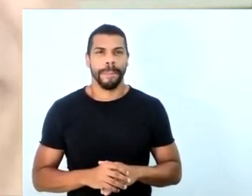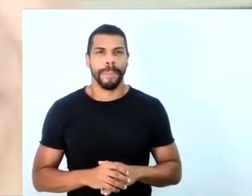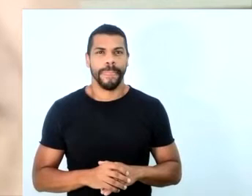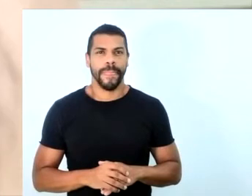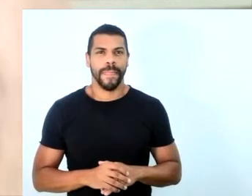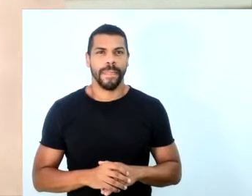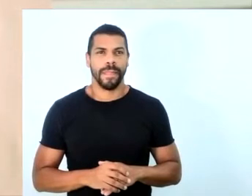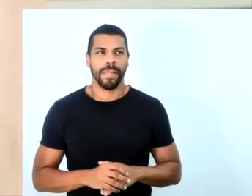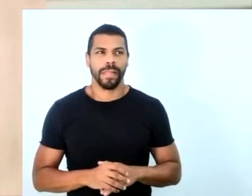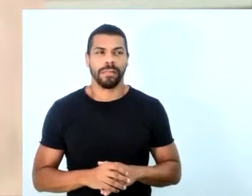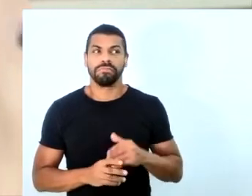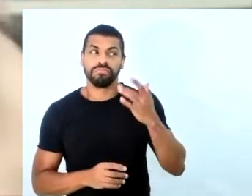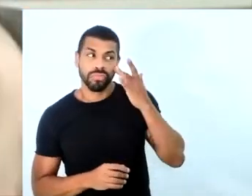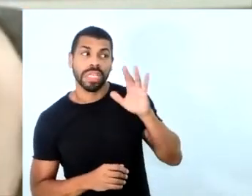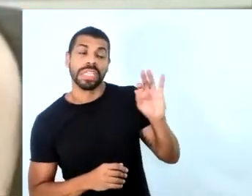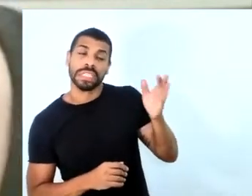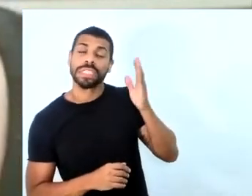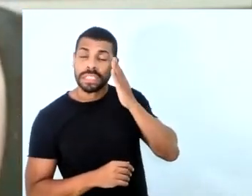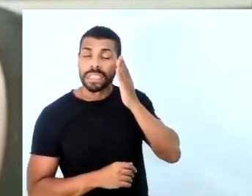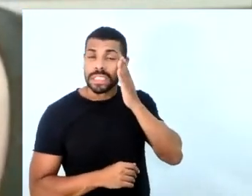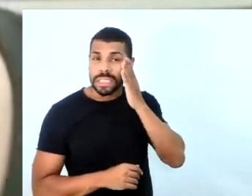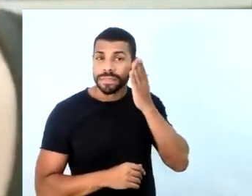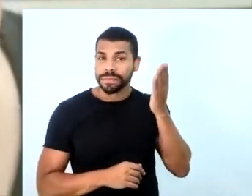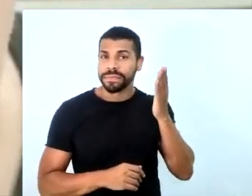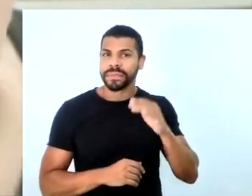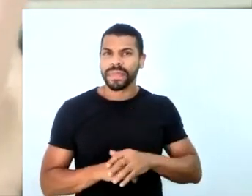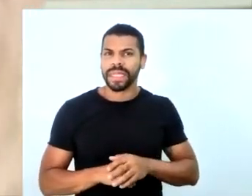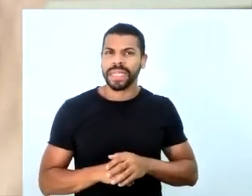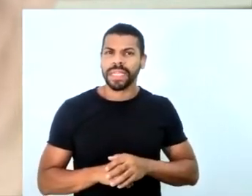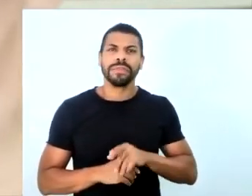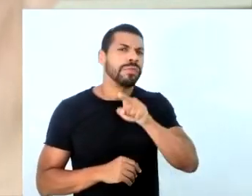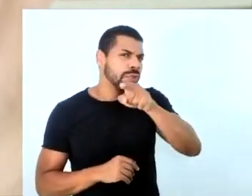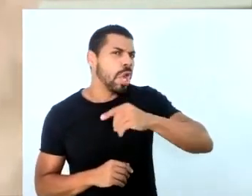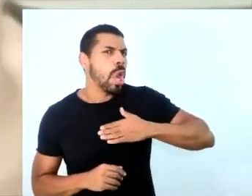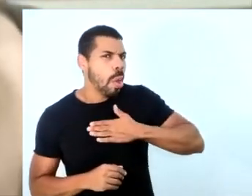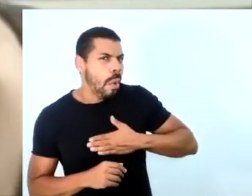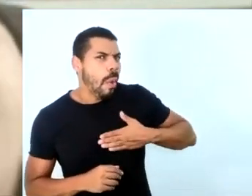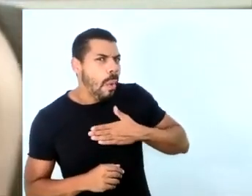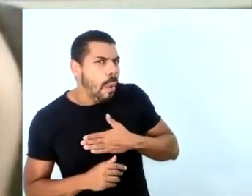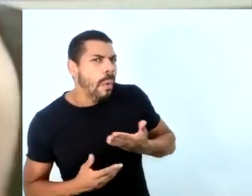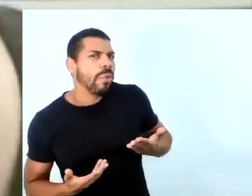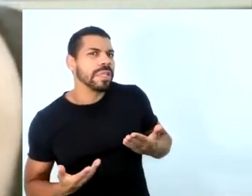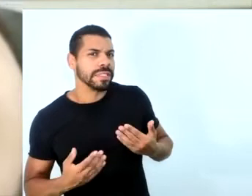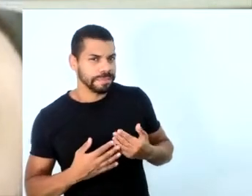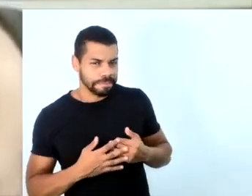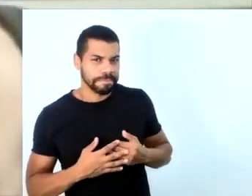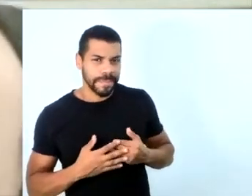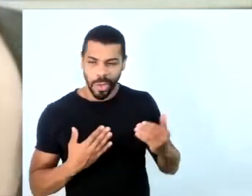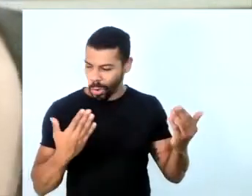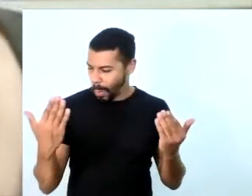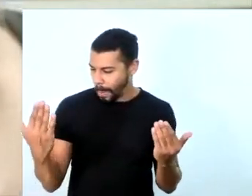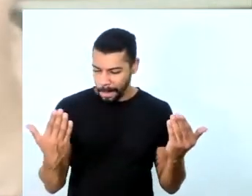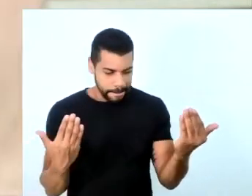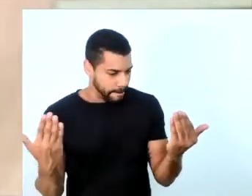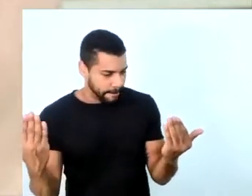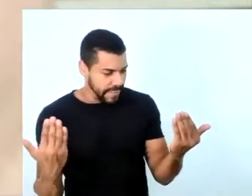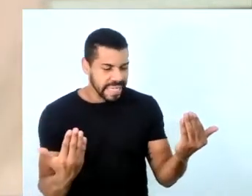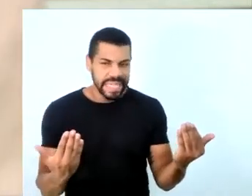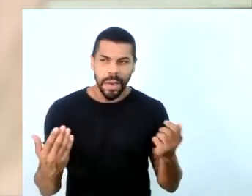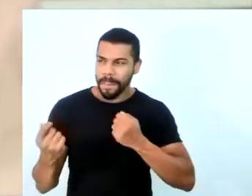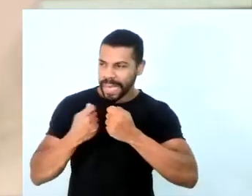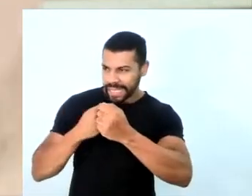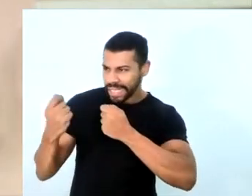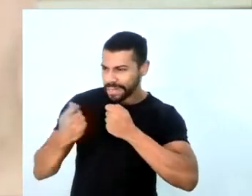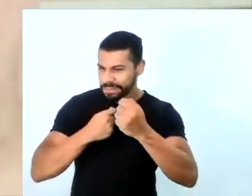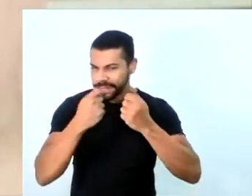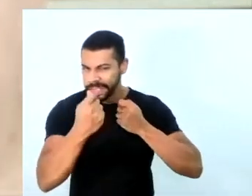Agora, não sei se você parou. Sim, e você gosta dessa... Porque eu também comparo isso com uma vez numa entrevista também